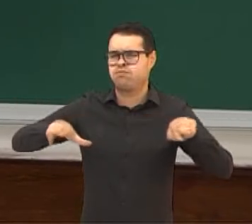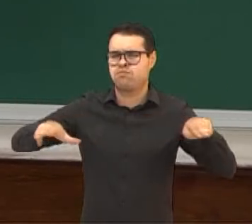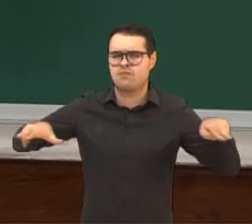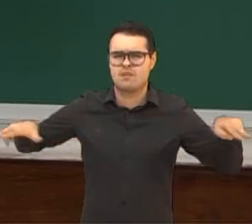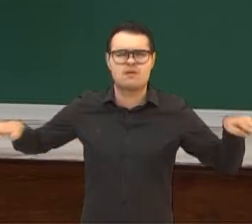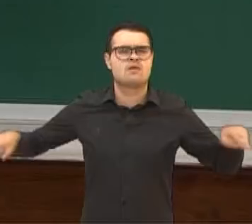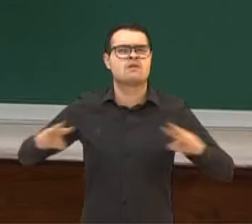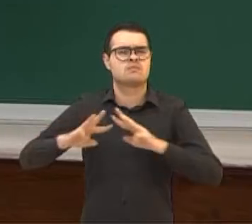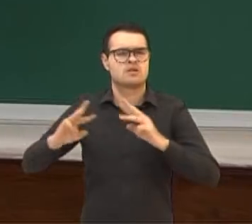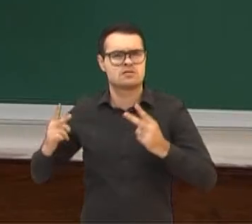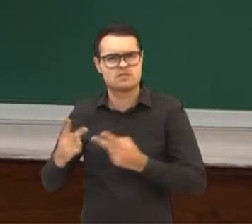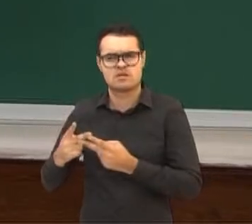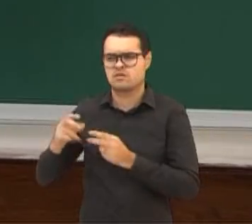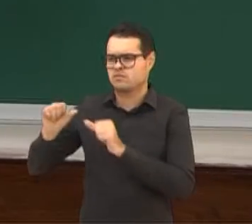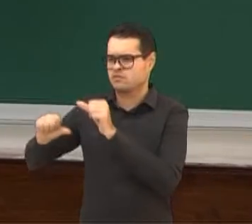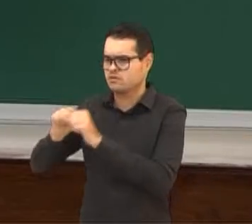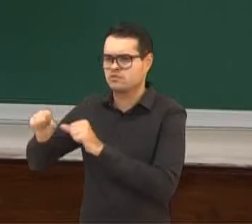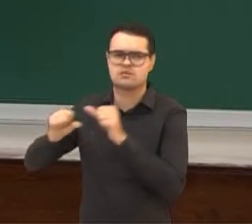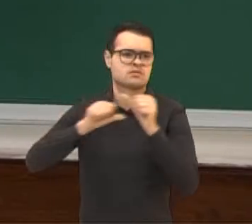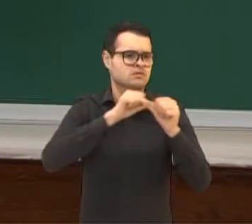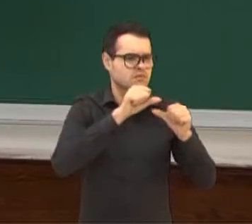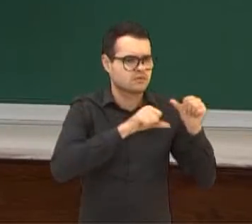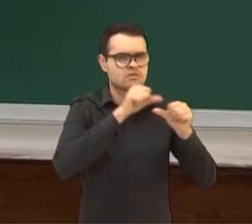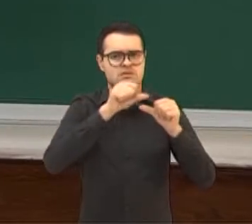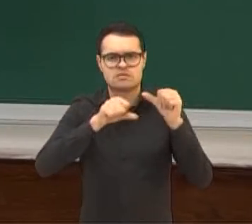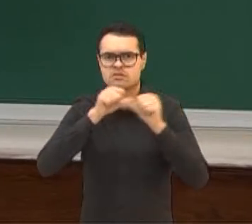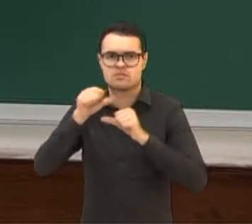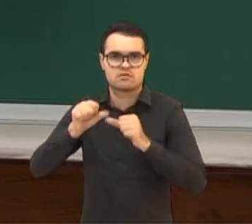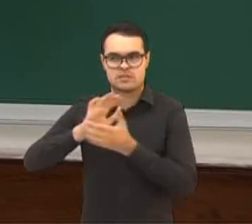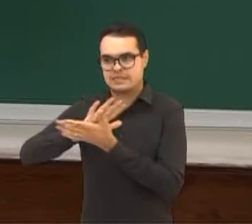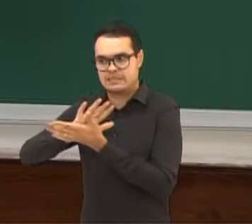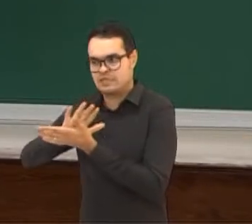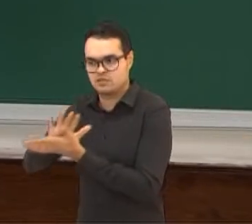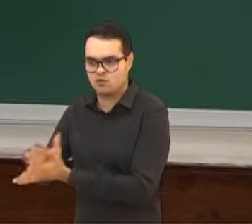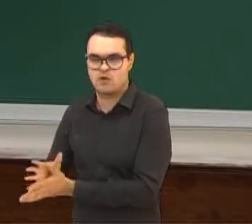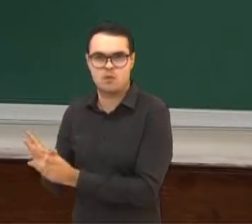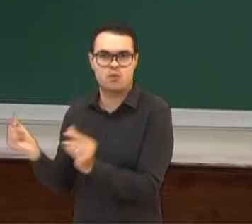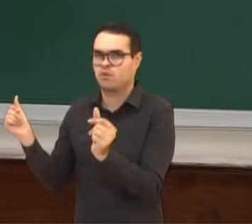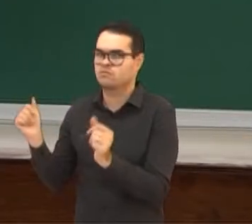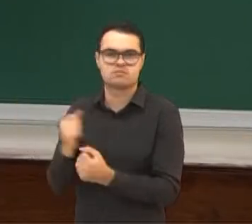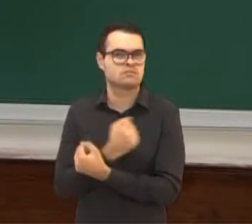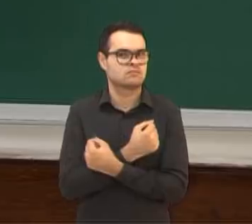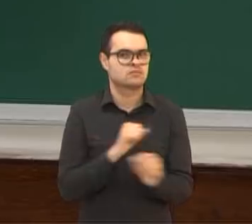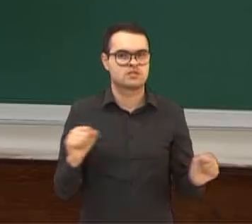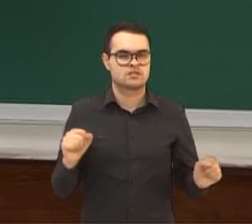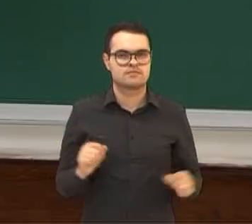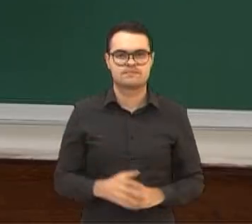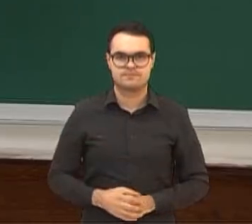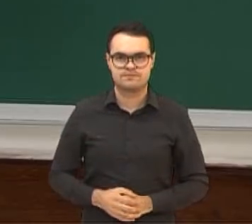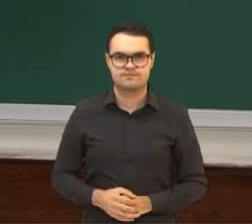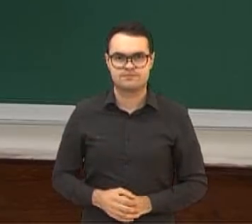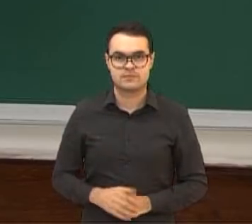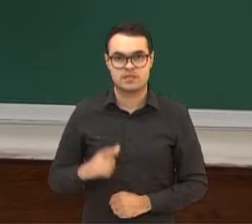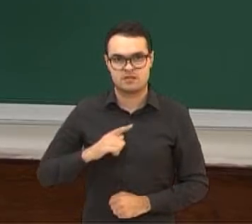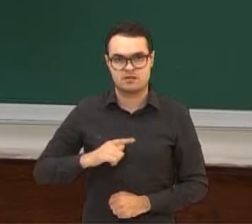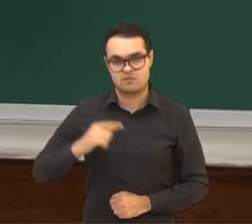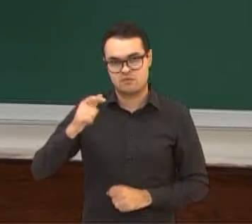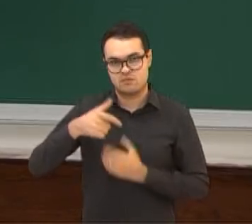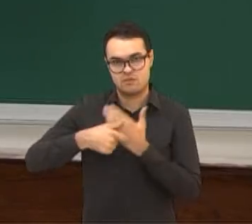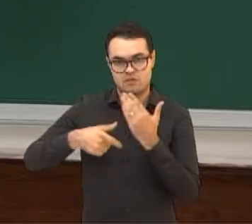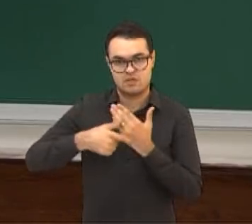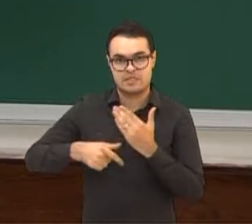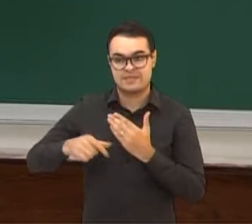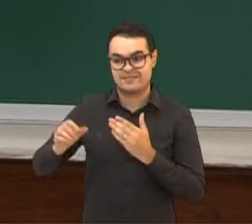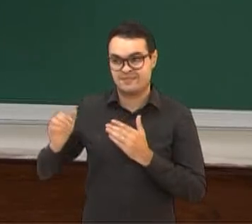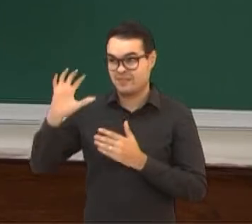tem, substâncias e objetos do nosso dia a dia. Então, a gente não destrói a matéria. Já diria o Lavoisier, que na natureza nada se